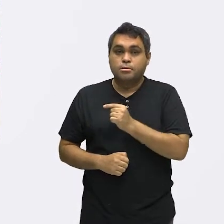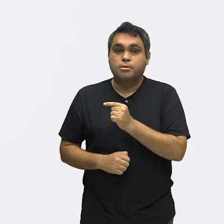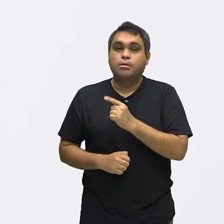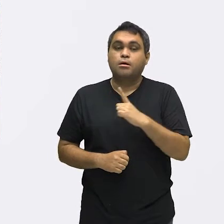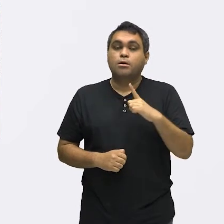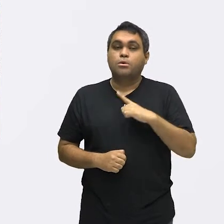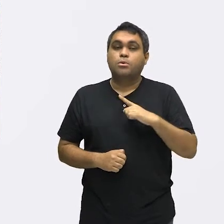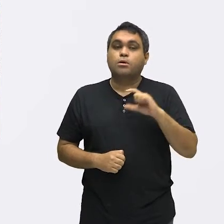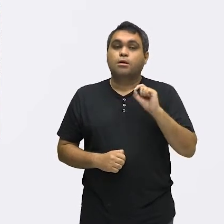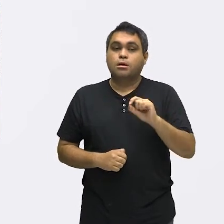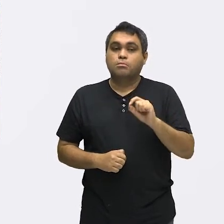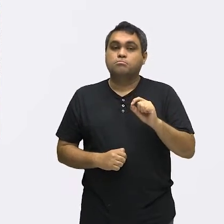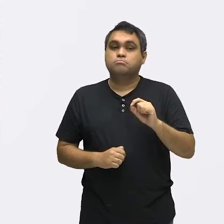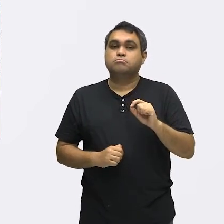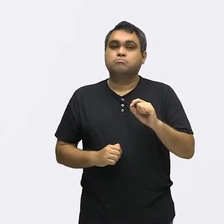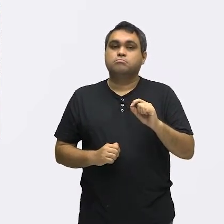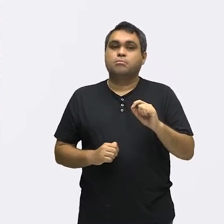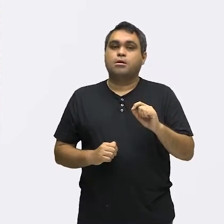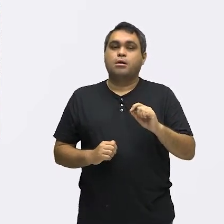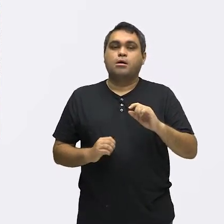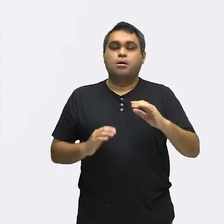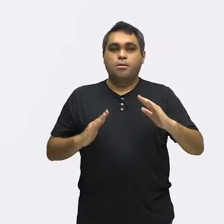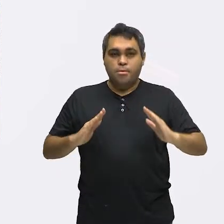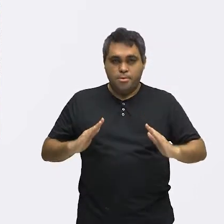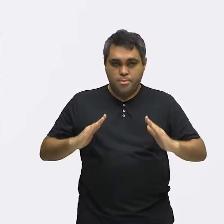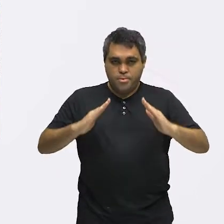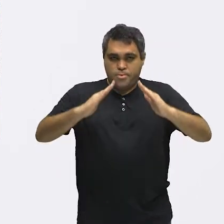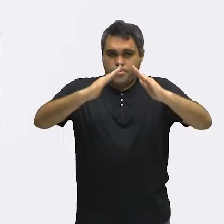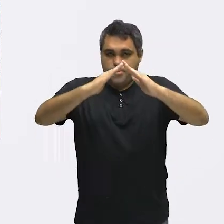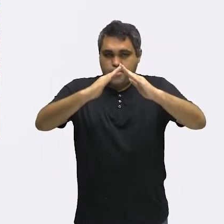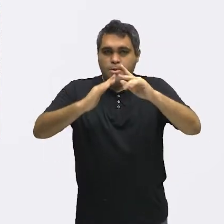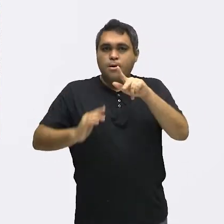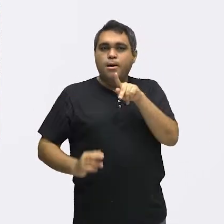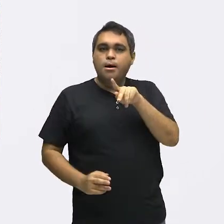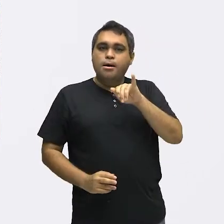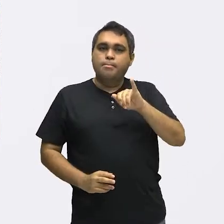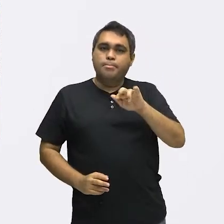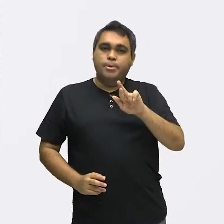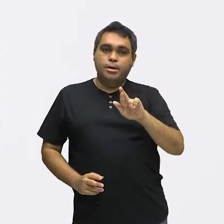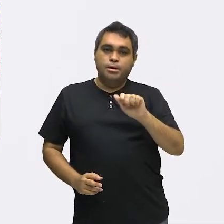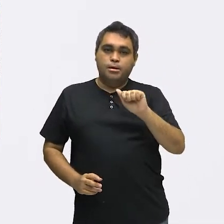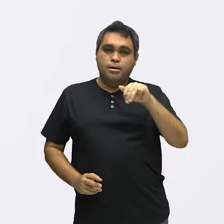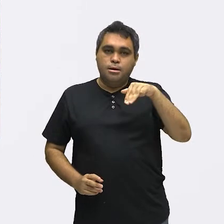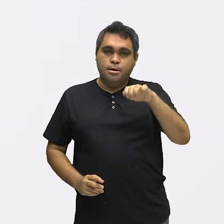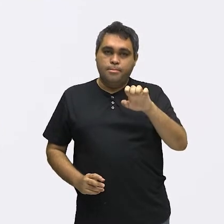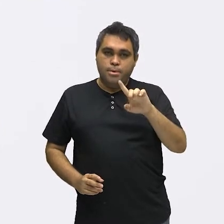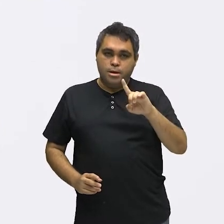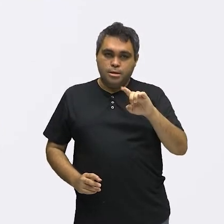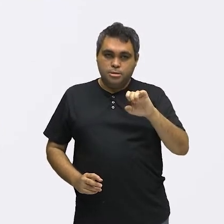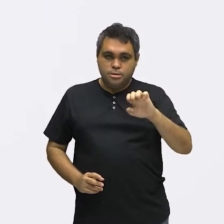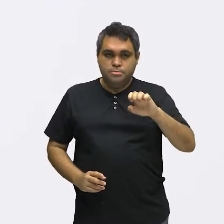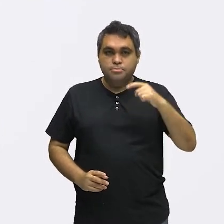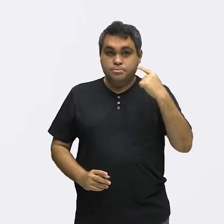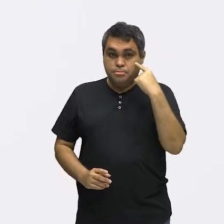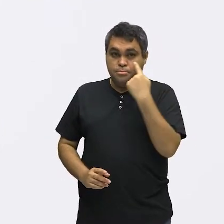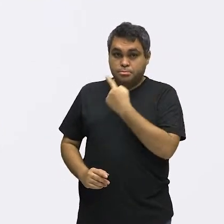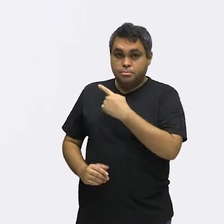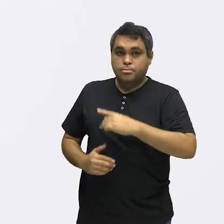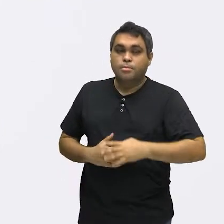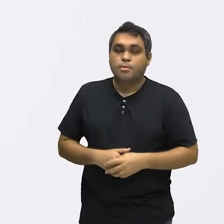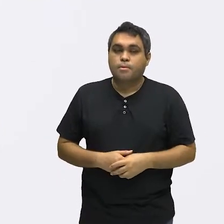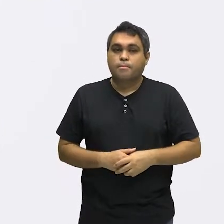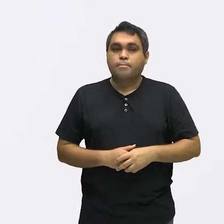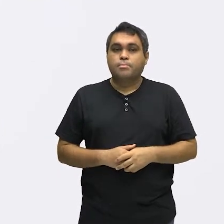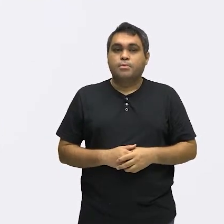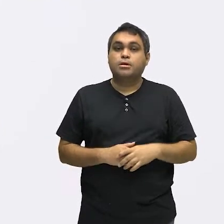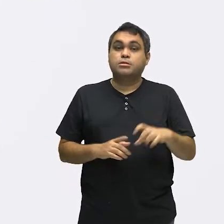de uma pirâmide, certo? Daqui a pouco eu vou desenhar essa pirâmide para vocês, mas vamos dar uma olhadinha aqui no texto. A gente vai ver que